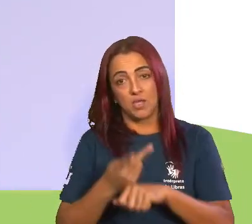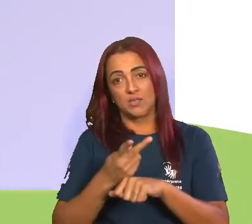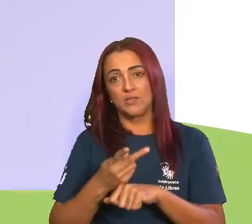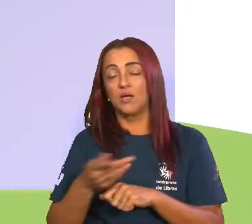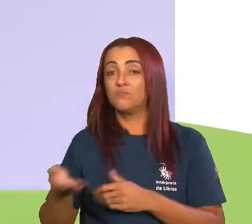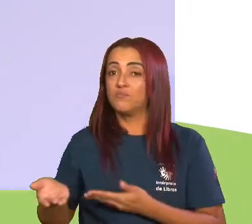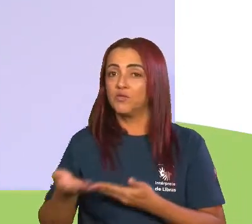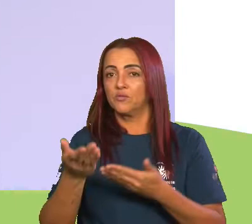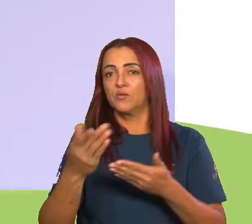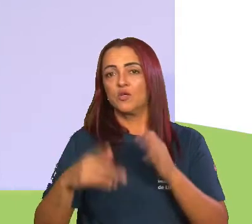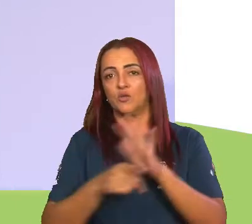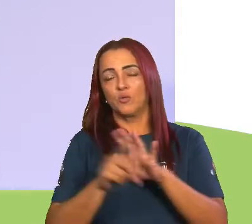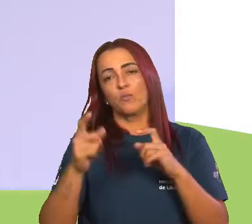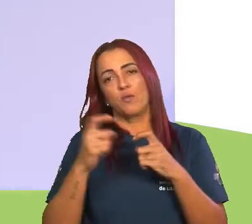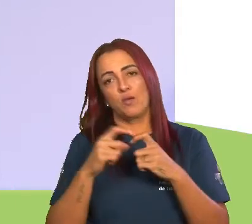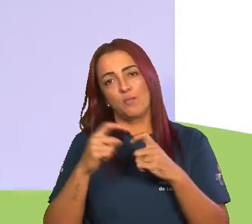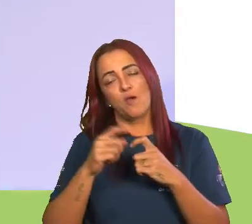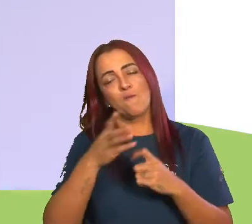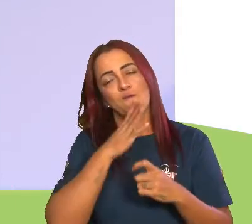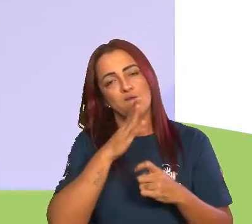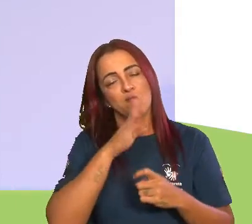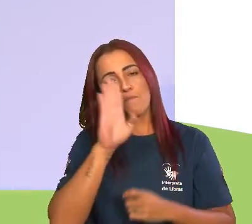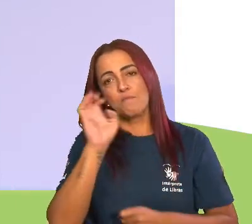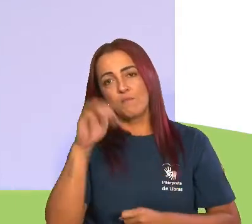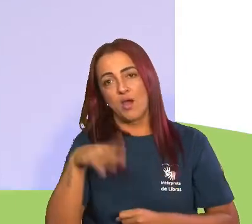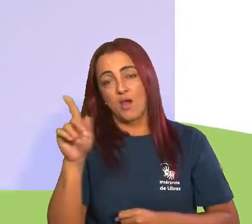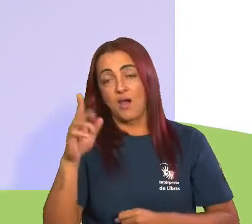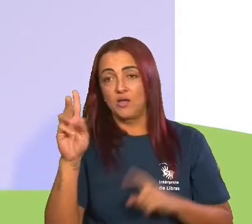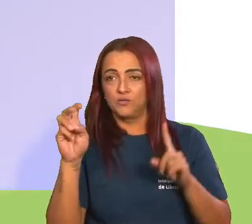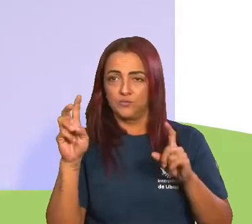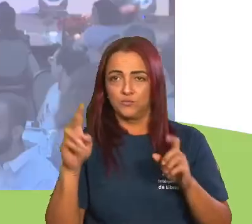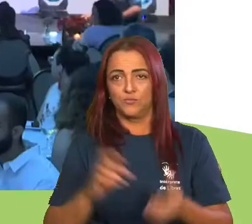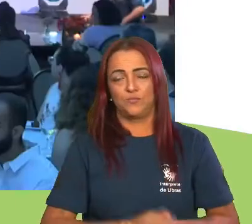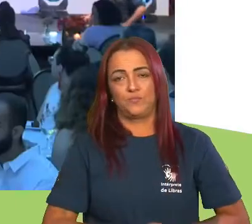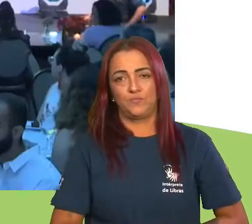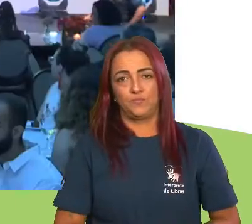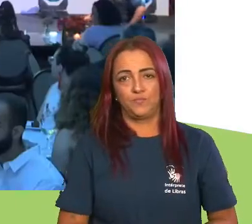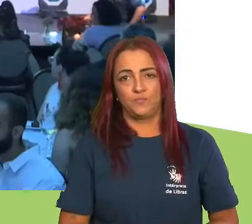único um médico que conhece bem desse assunto, olha só.